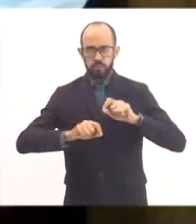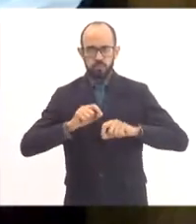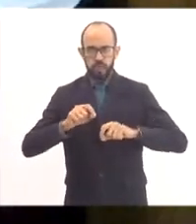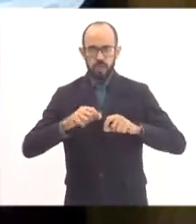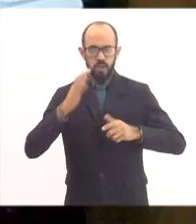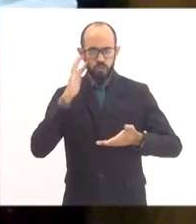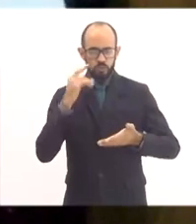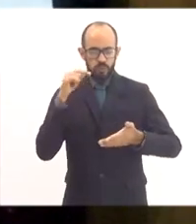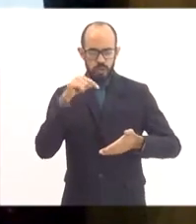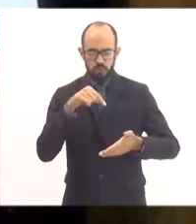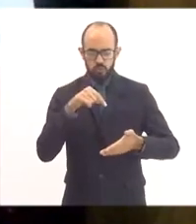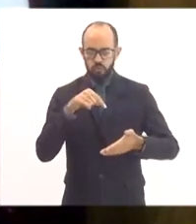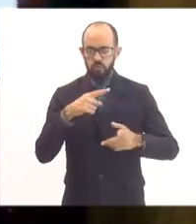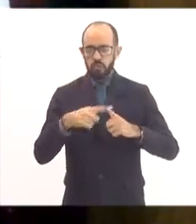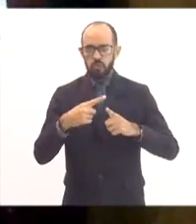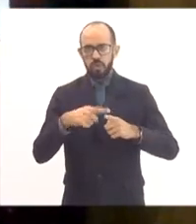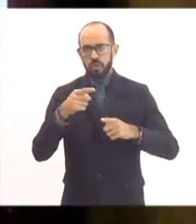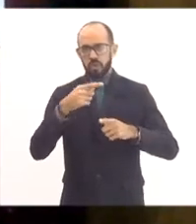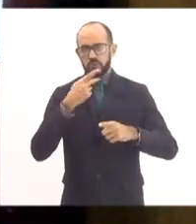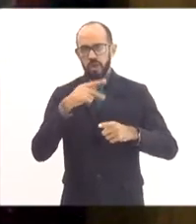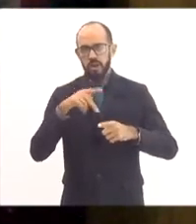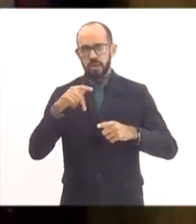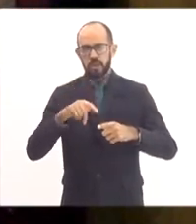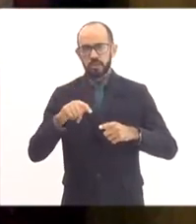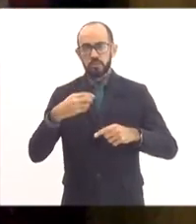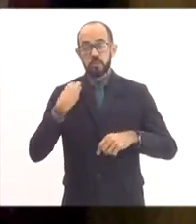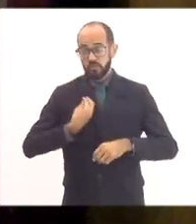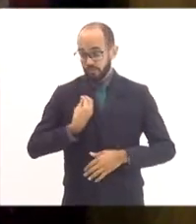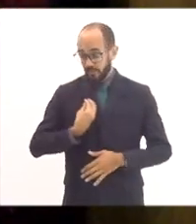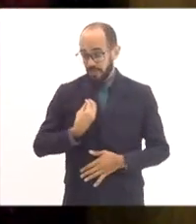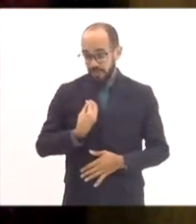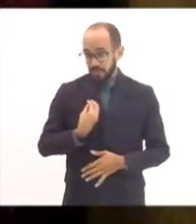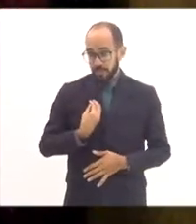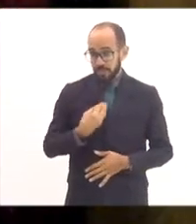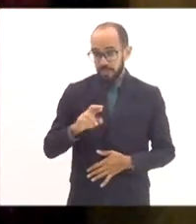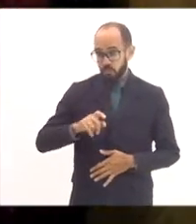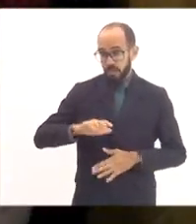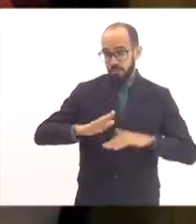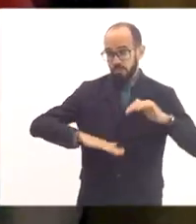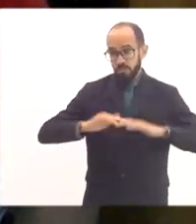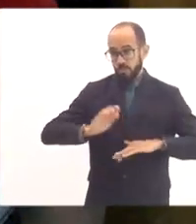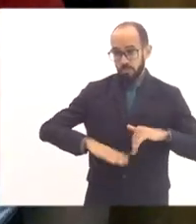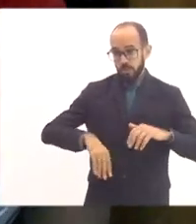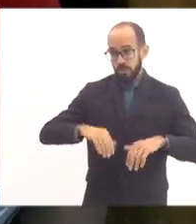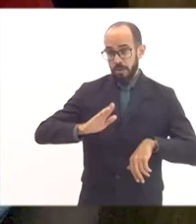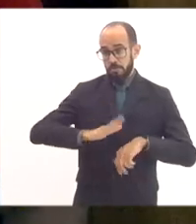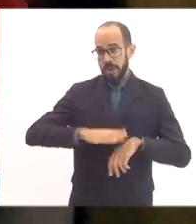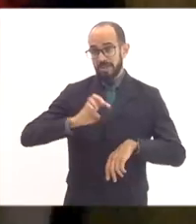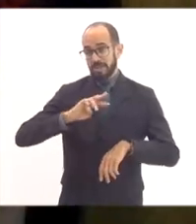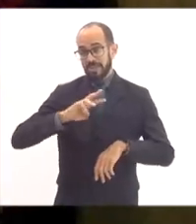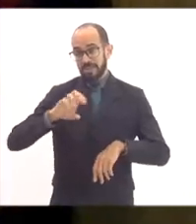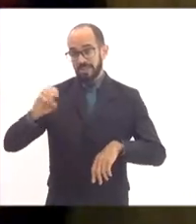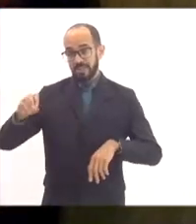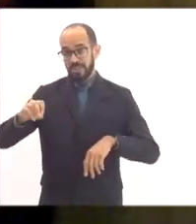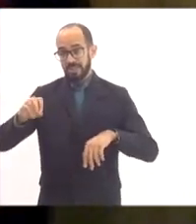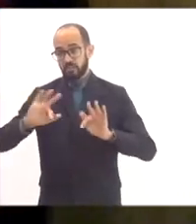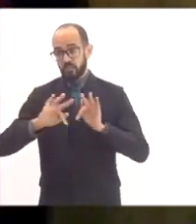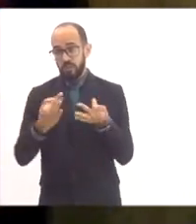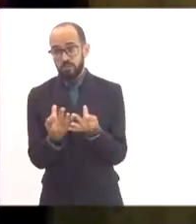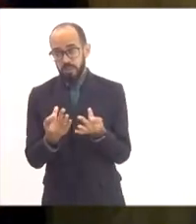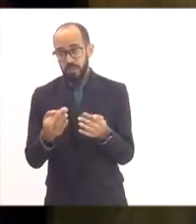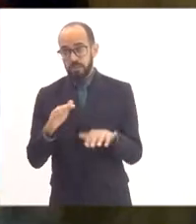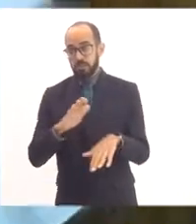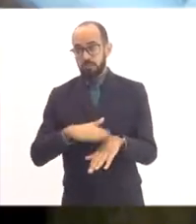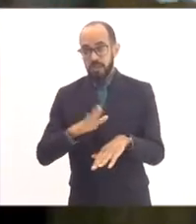isso. Porque eu não estou falando para você de carreiras, estou falando de vidas. São mais de 300 famílias, são mais de 300 pessoas